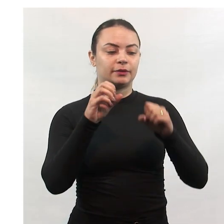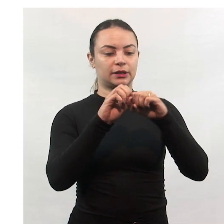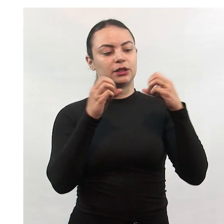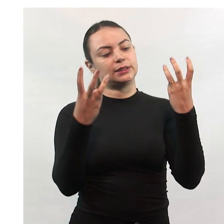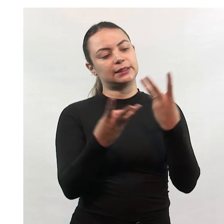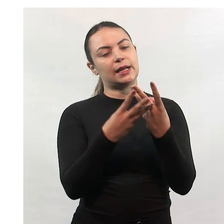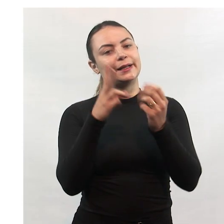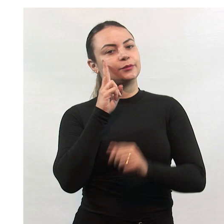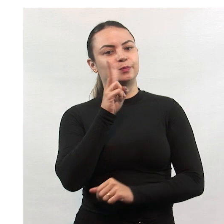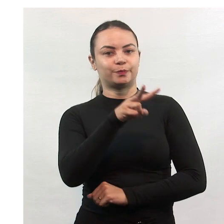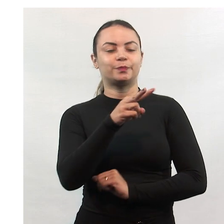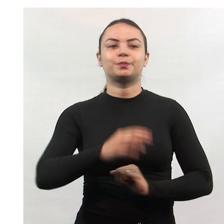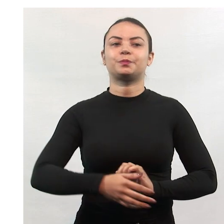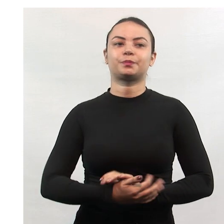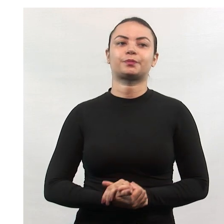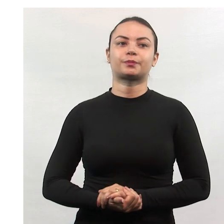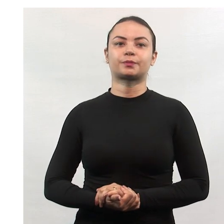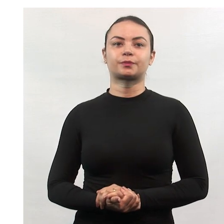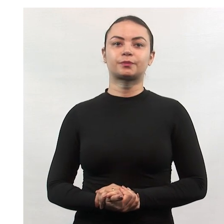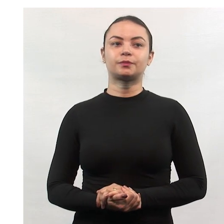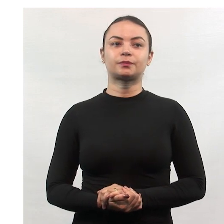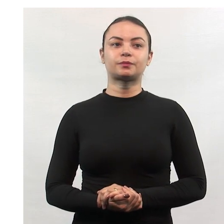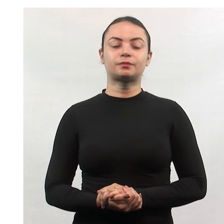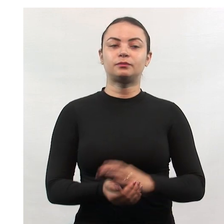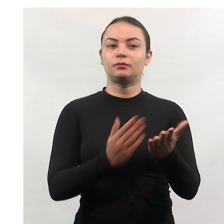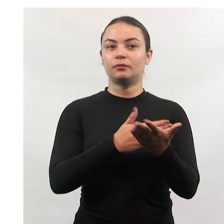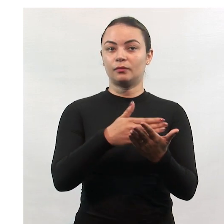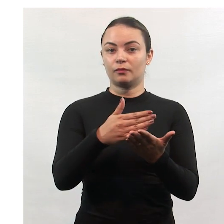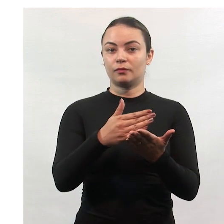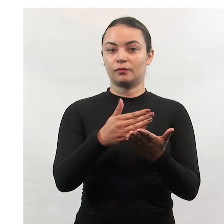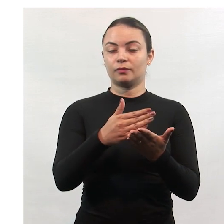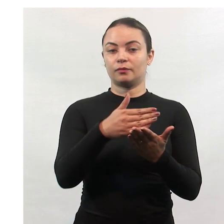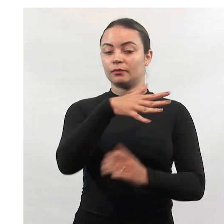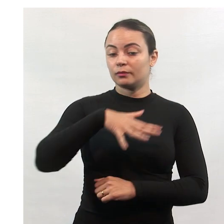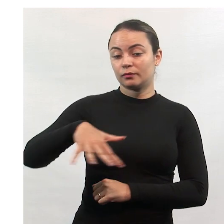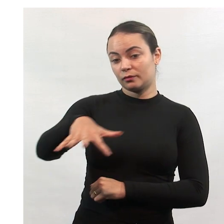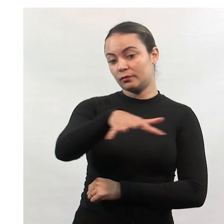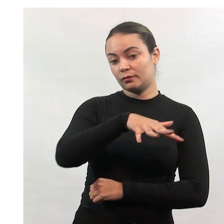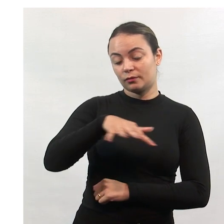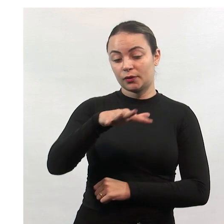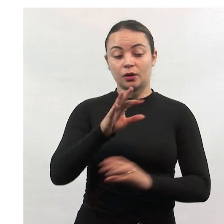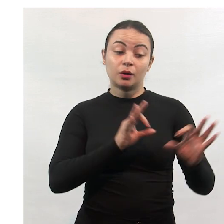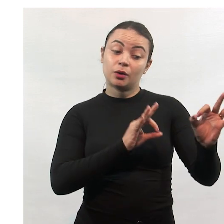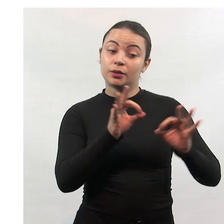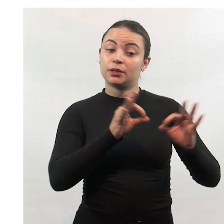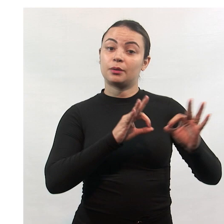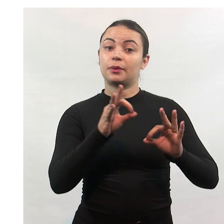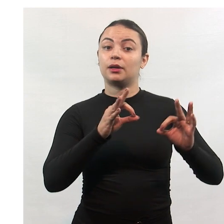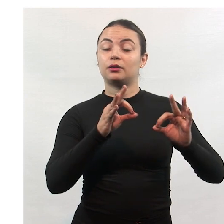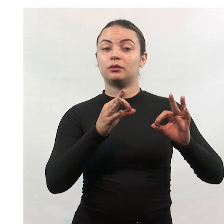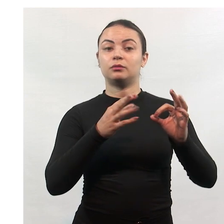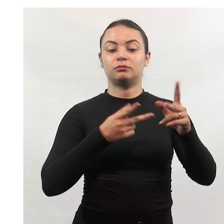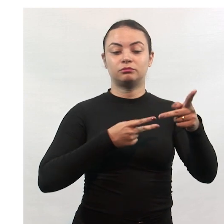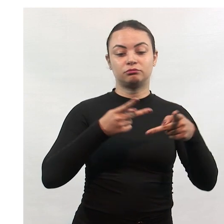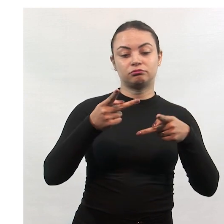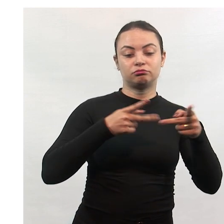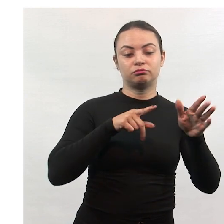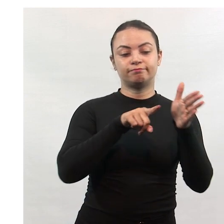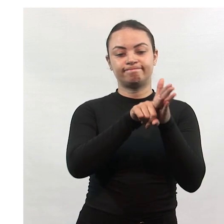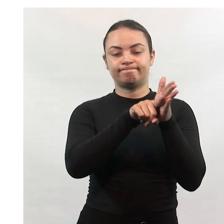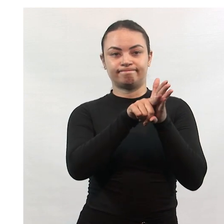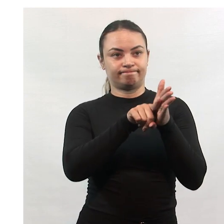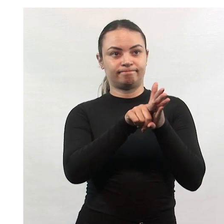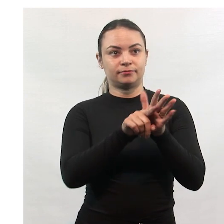slide, onde a gente inicia trazendo um panorama sobre o planejamento de pesquisa em si, né? O que é